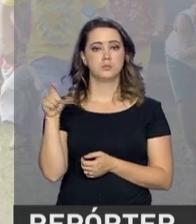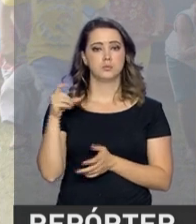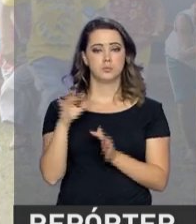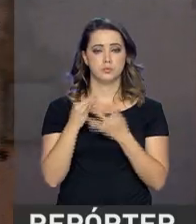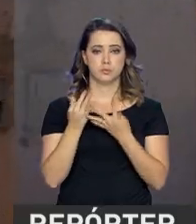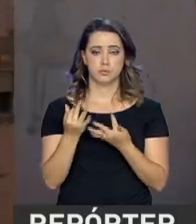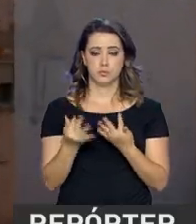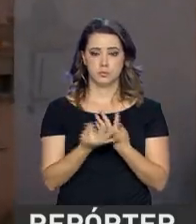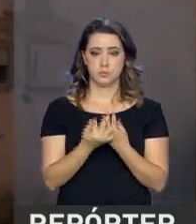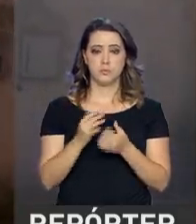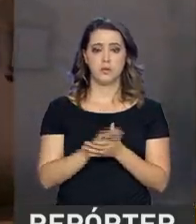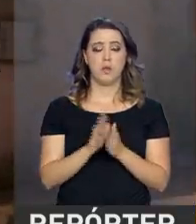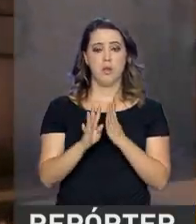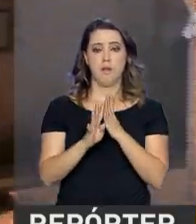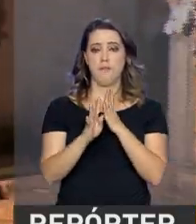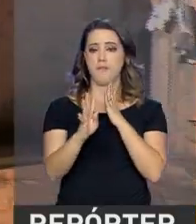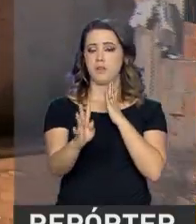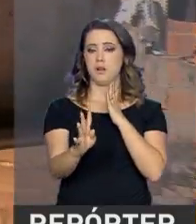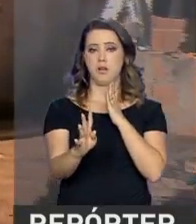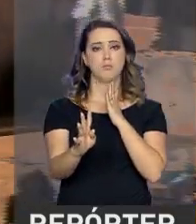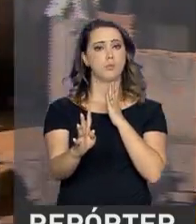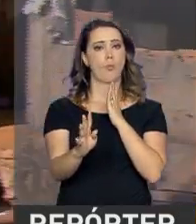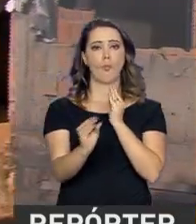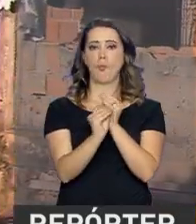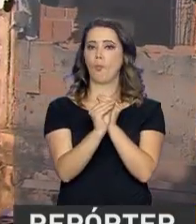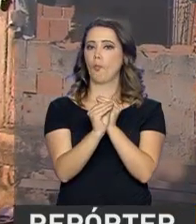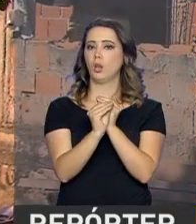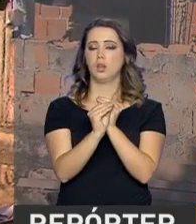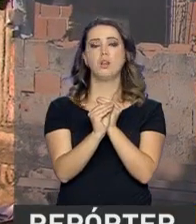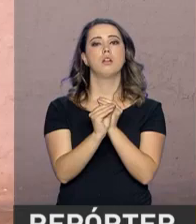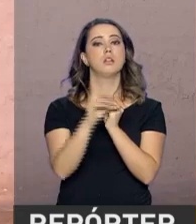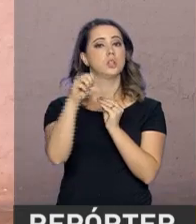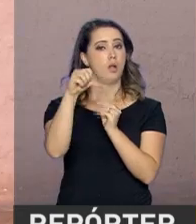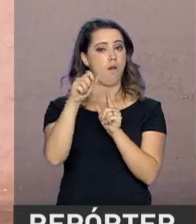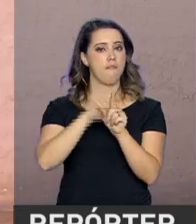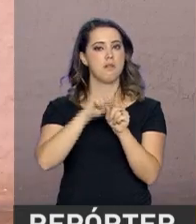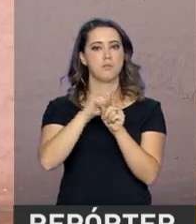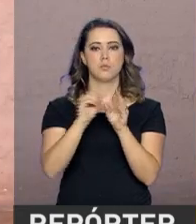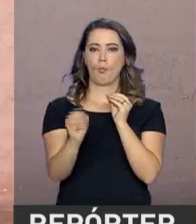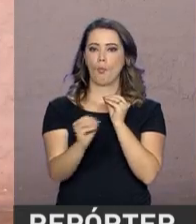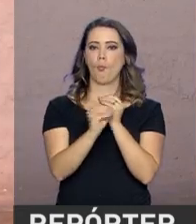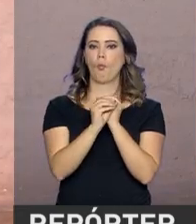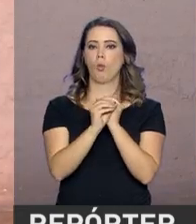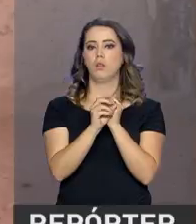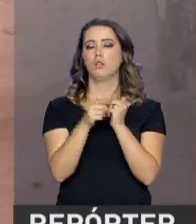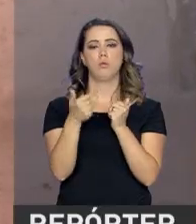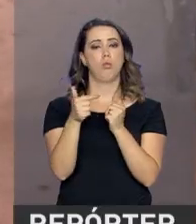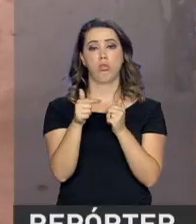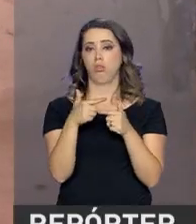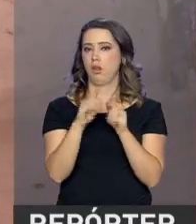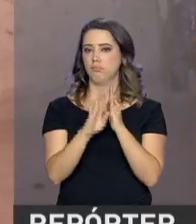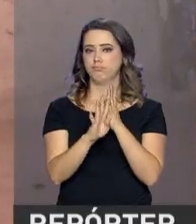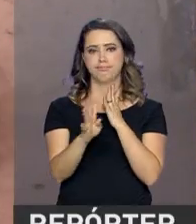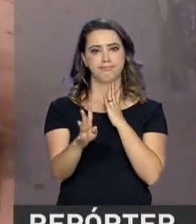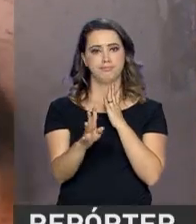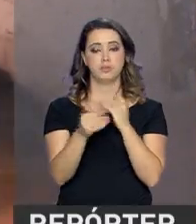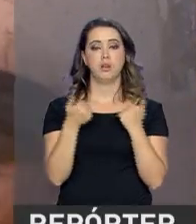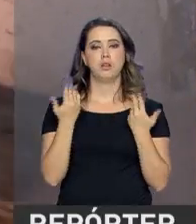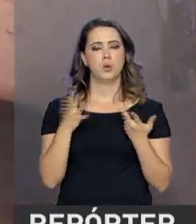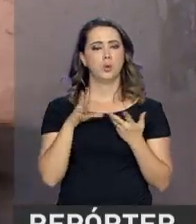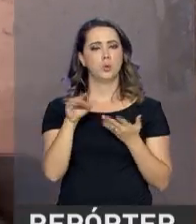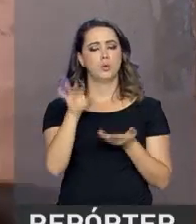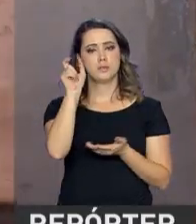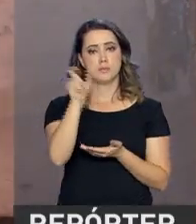programa a fila de espera do bolsa família está zerada há nove meses isso significa que todas as pessoas inscritas